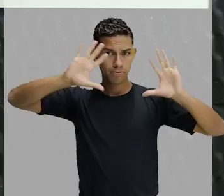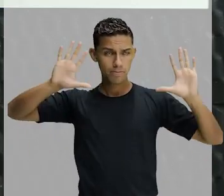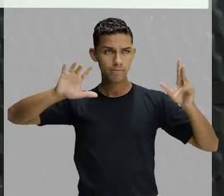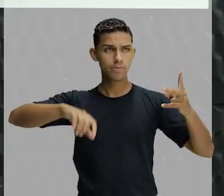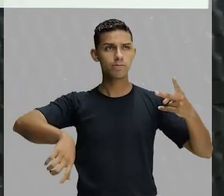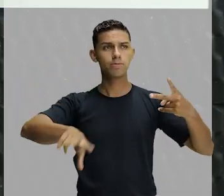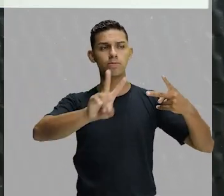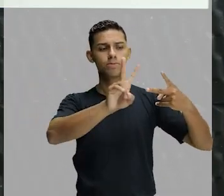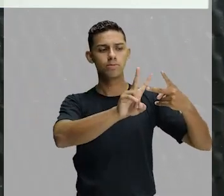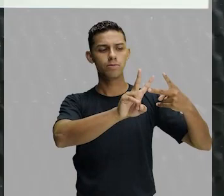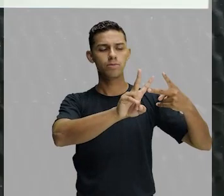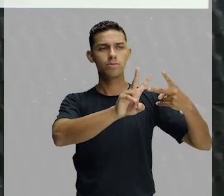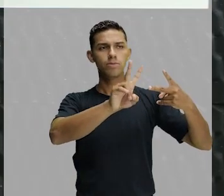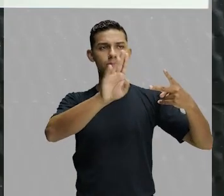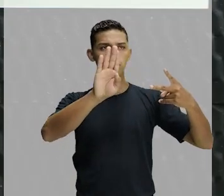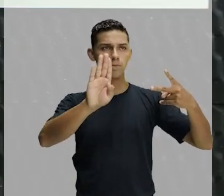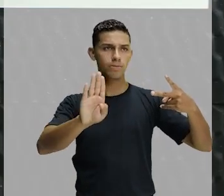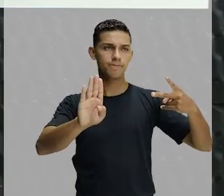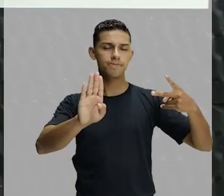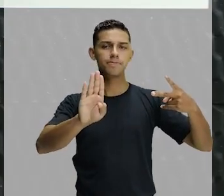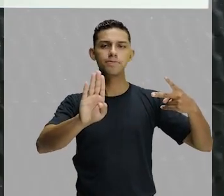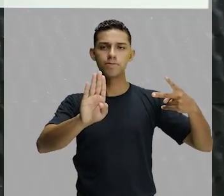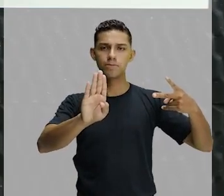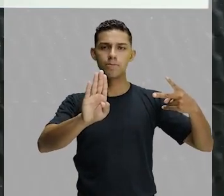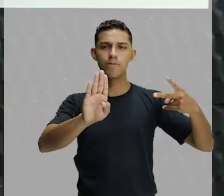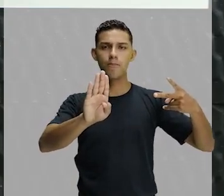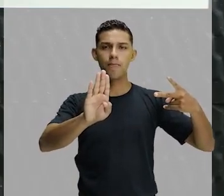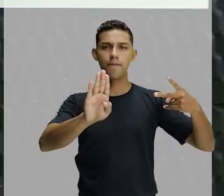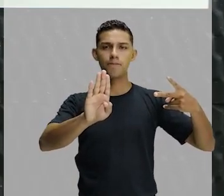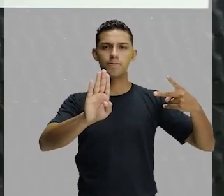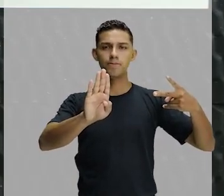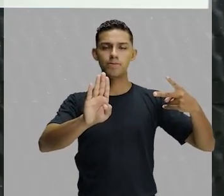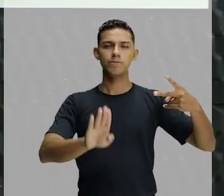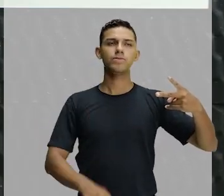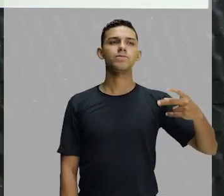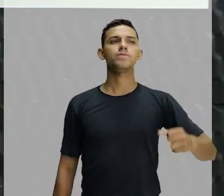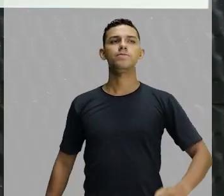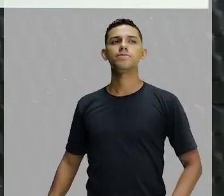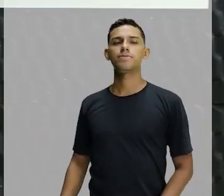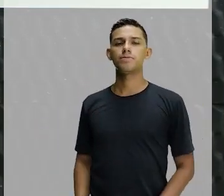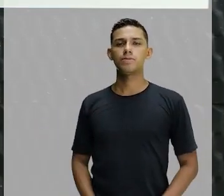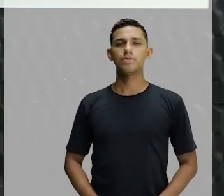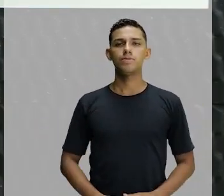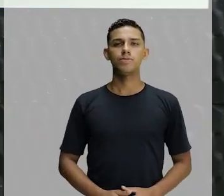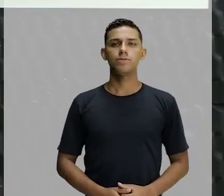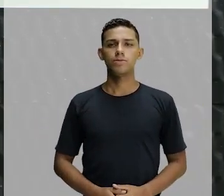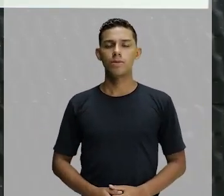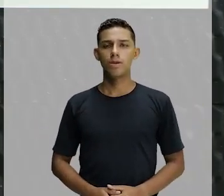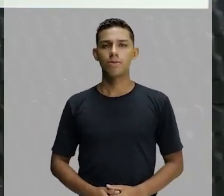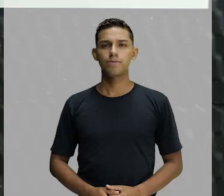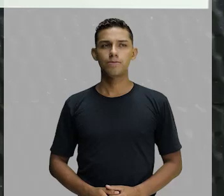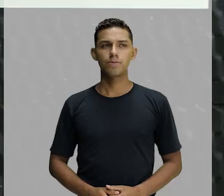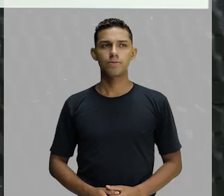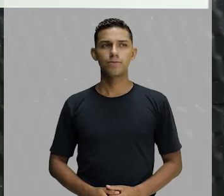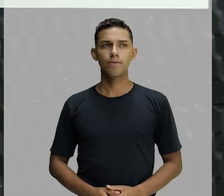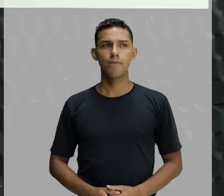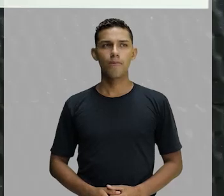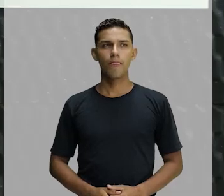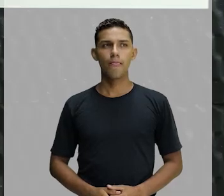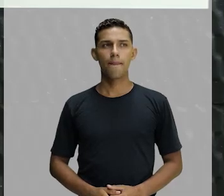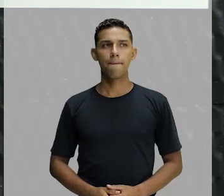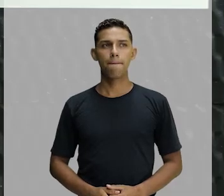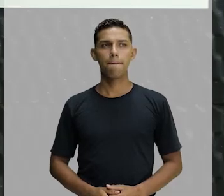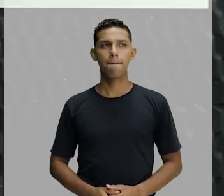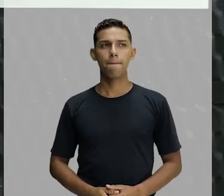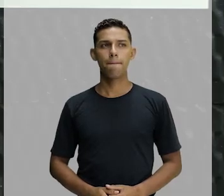ele produz gametas que carregam o alelo Vzão e gametas que carregam o alelo Bzão. Então, ó, eu vou